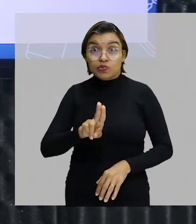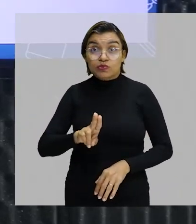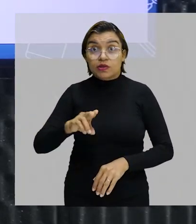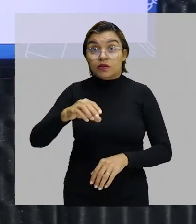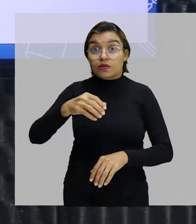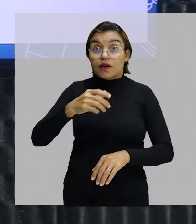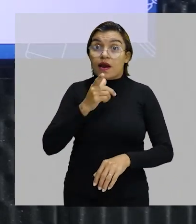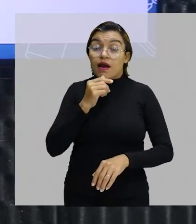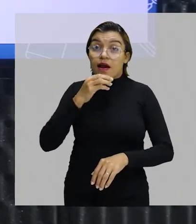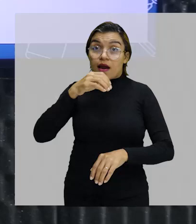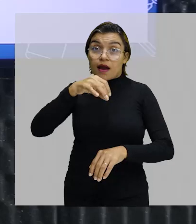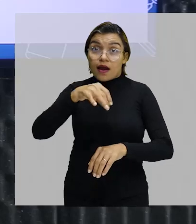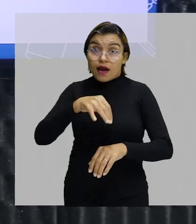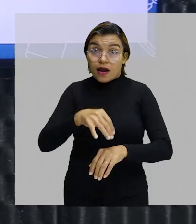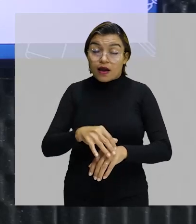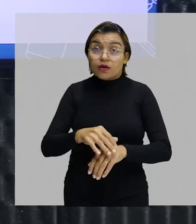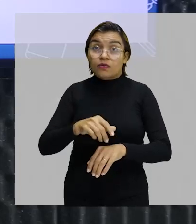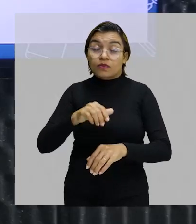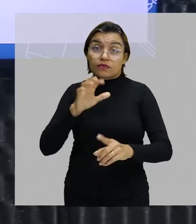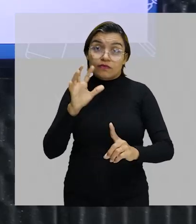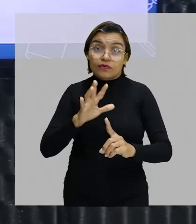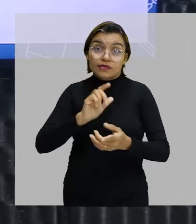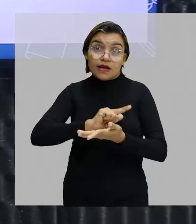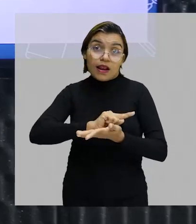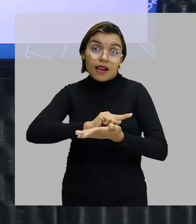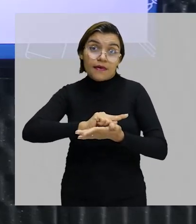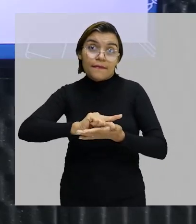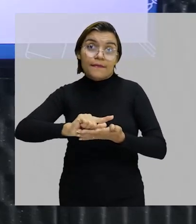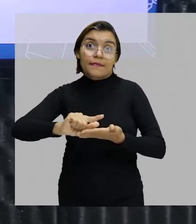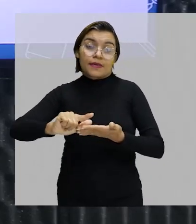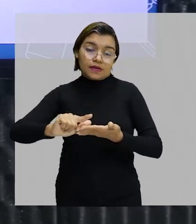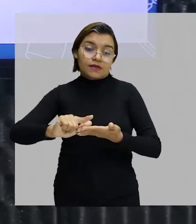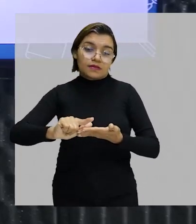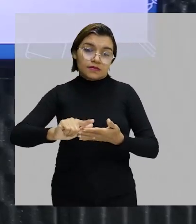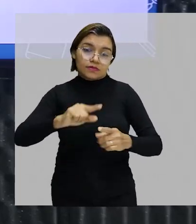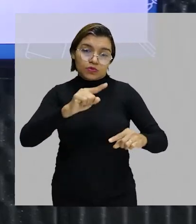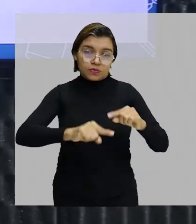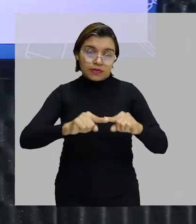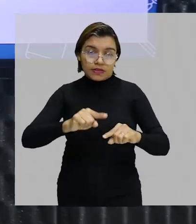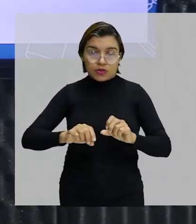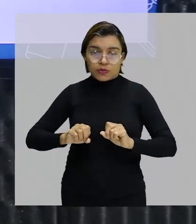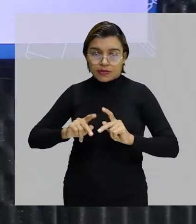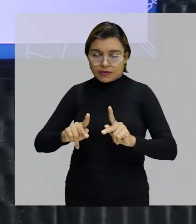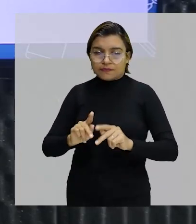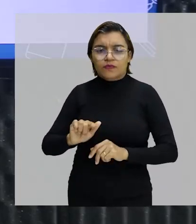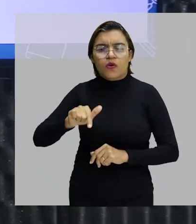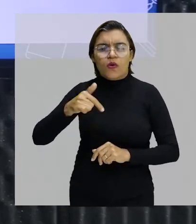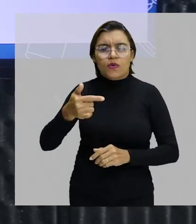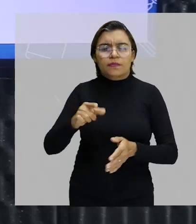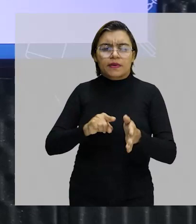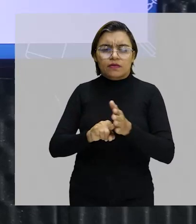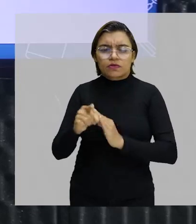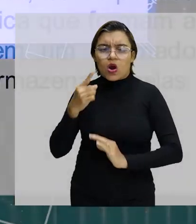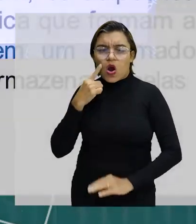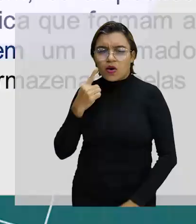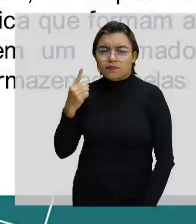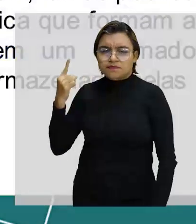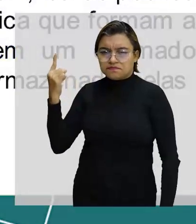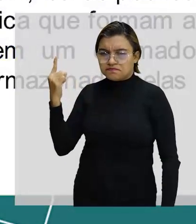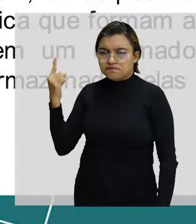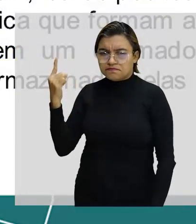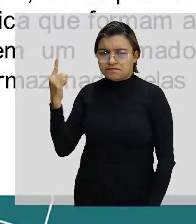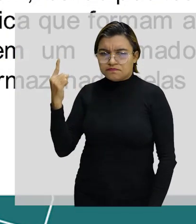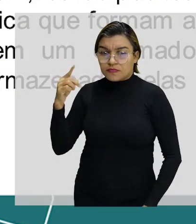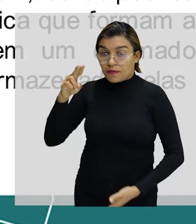corrente, isso vai promover a limpeza do material. Mais uma questão, turminha. Até